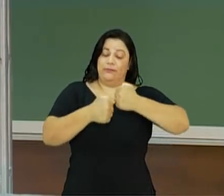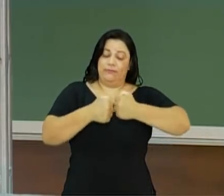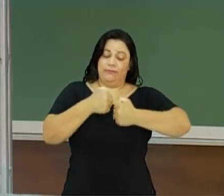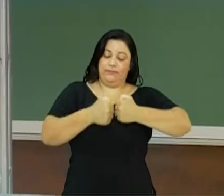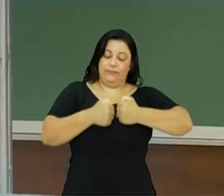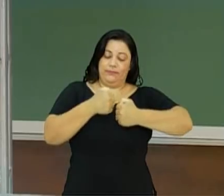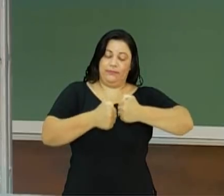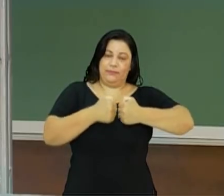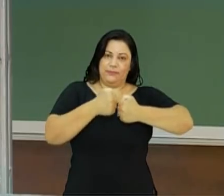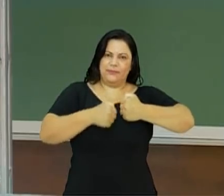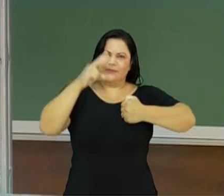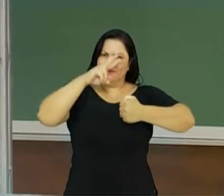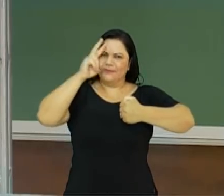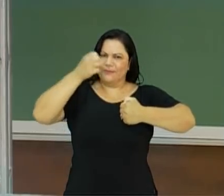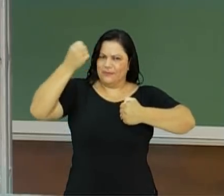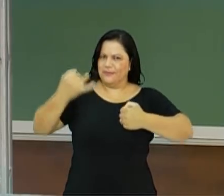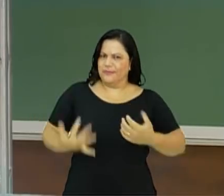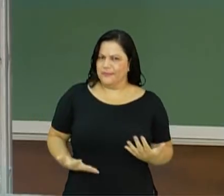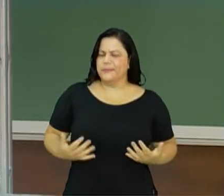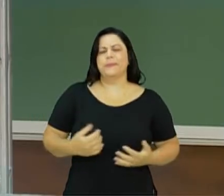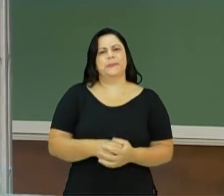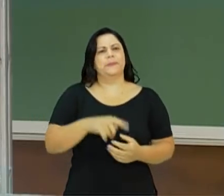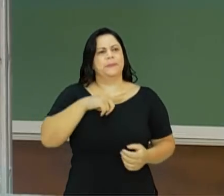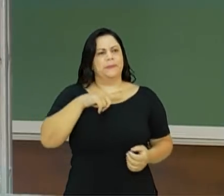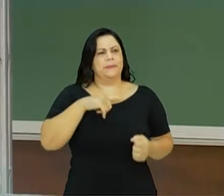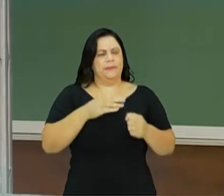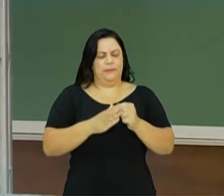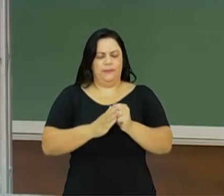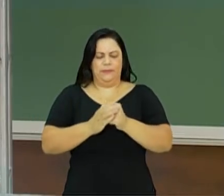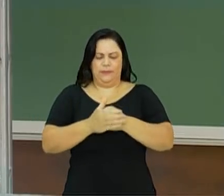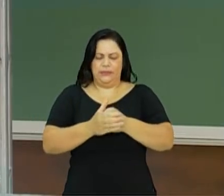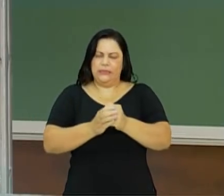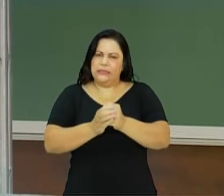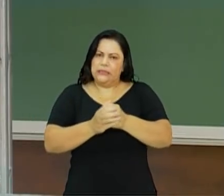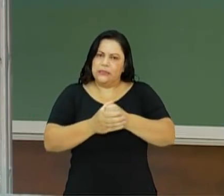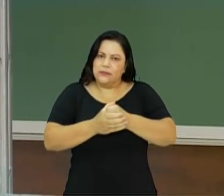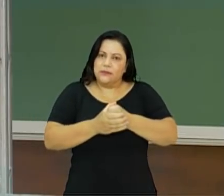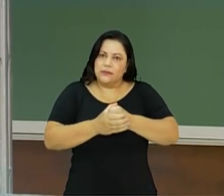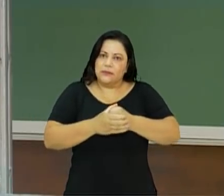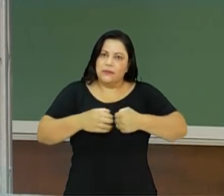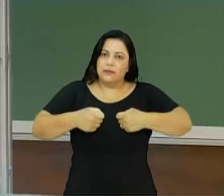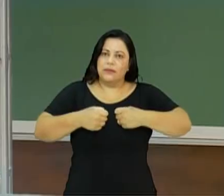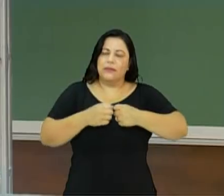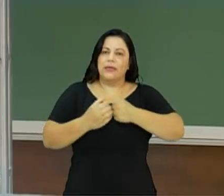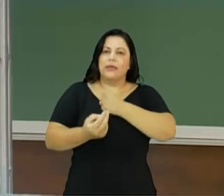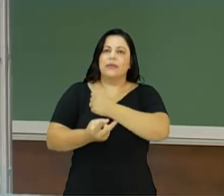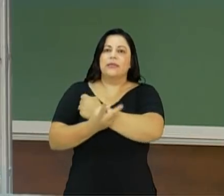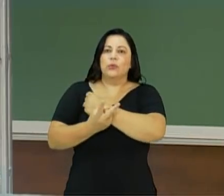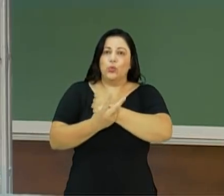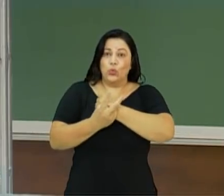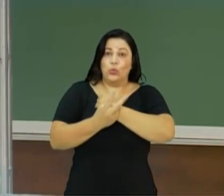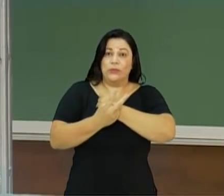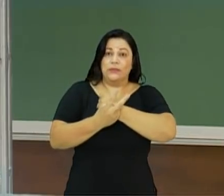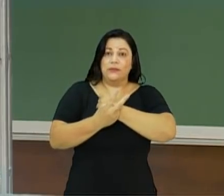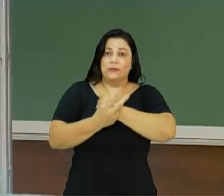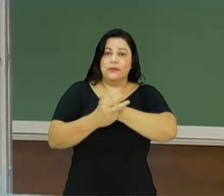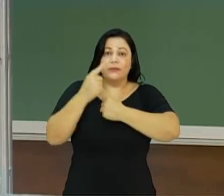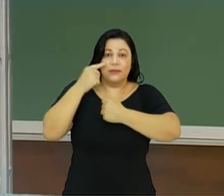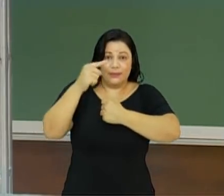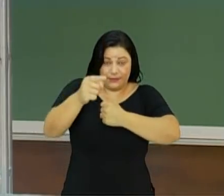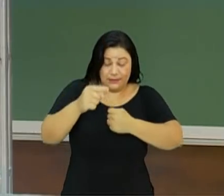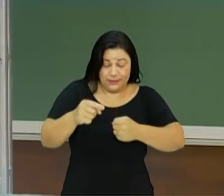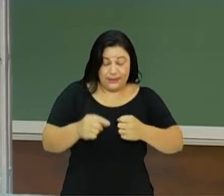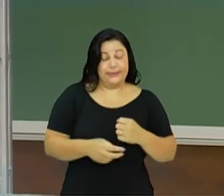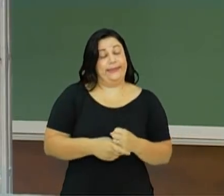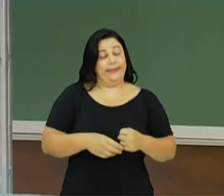né? Lembra que eu falei para vocês que existe a cartilagem entre um osso e outro que dá essa proteção, né? Mas também você tem que cuidar,